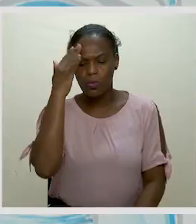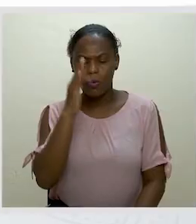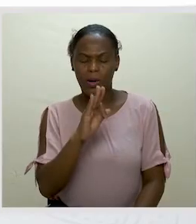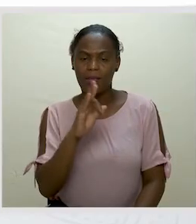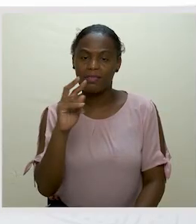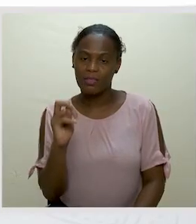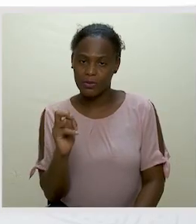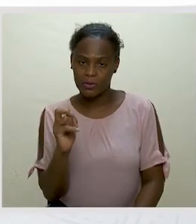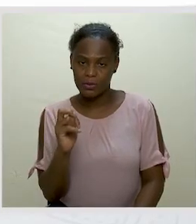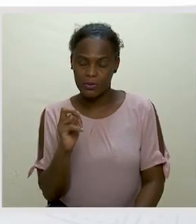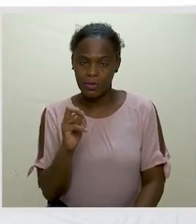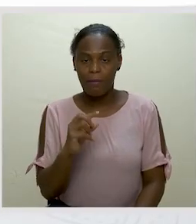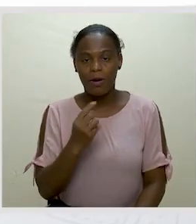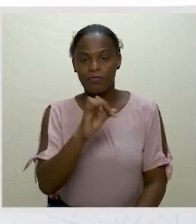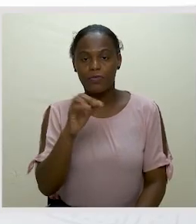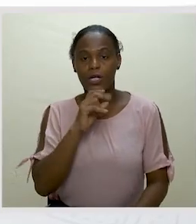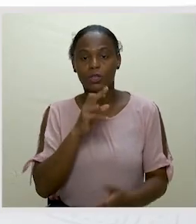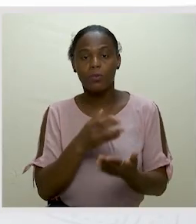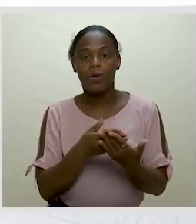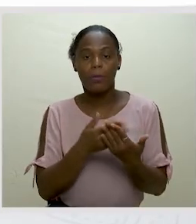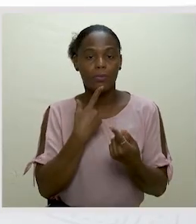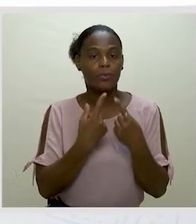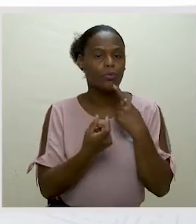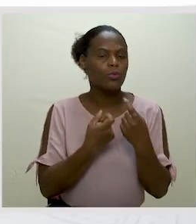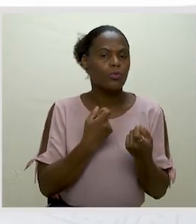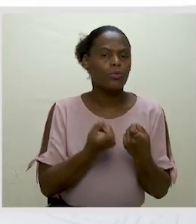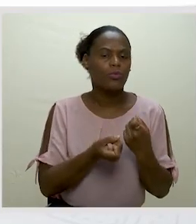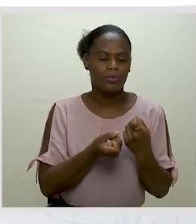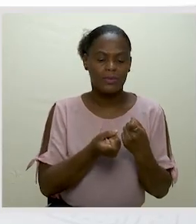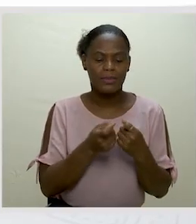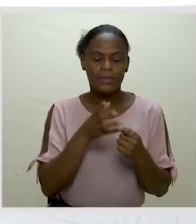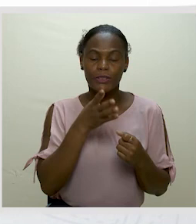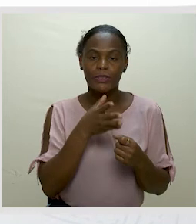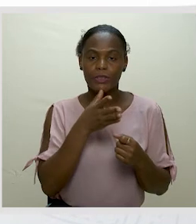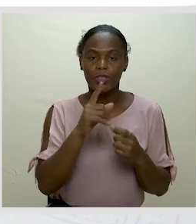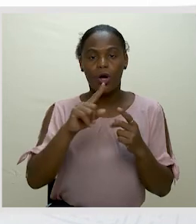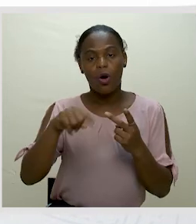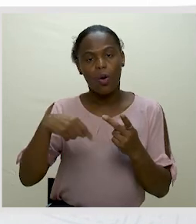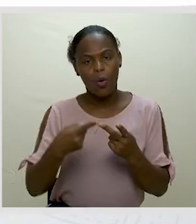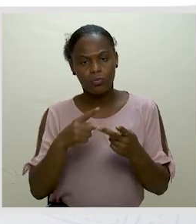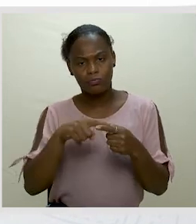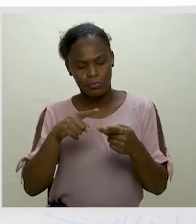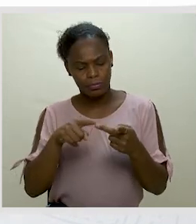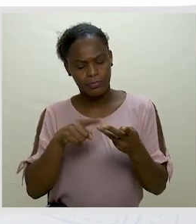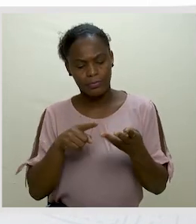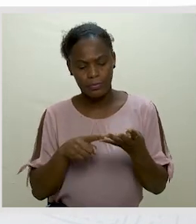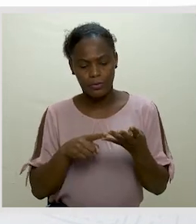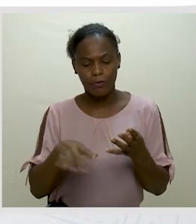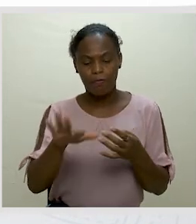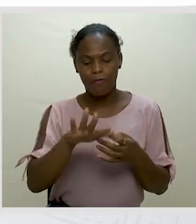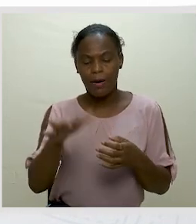página 43, para responderem à questão que é: indica outras